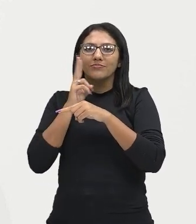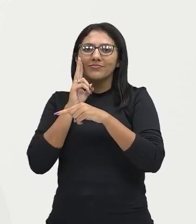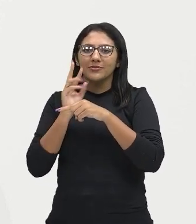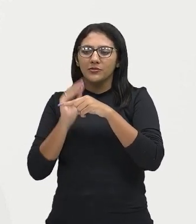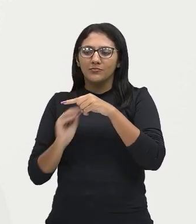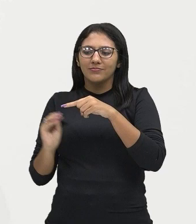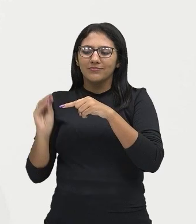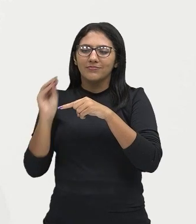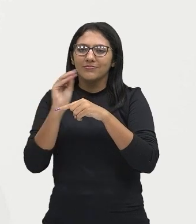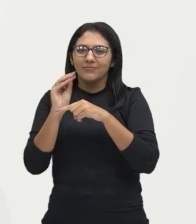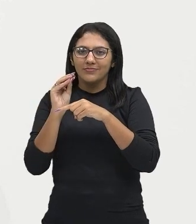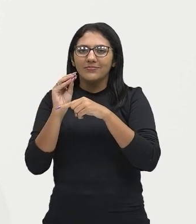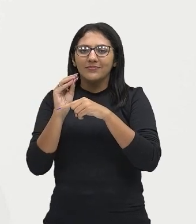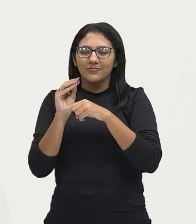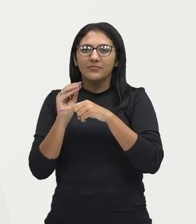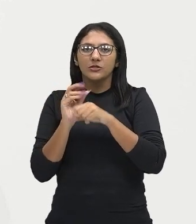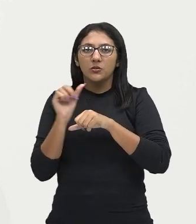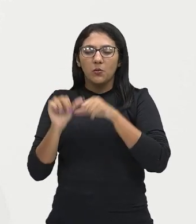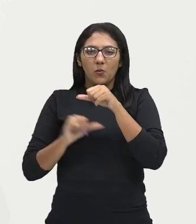multiplicando